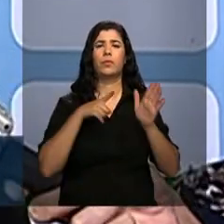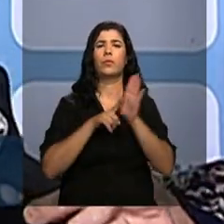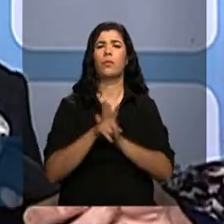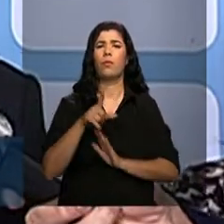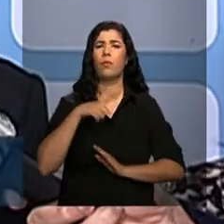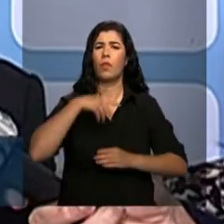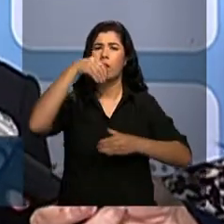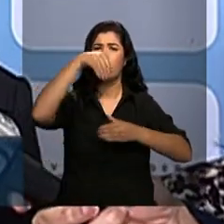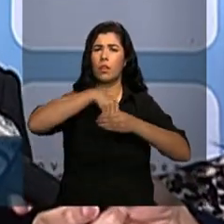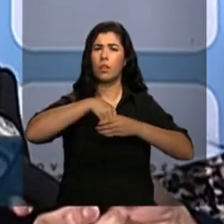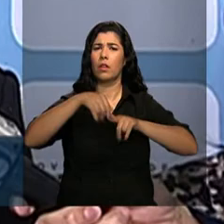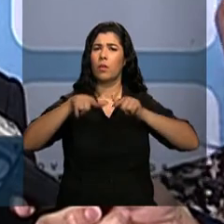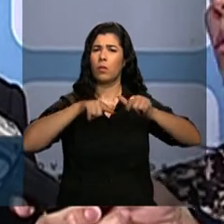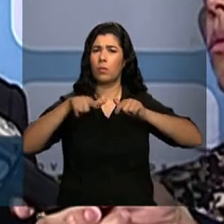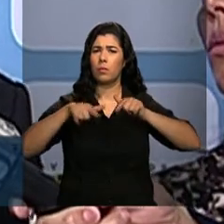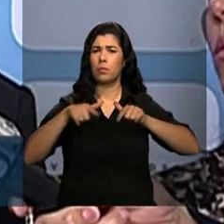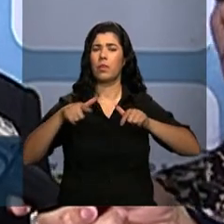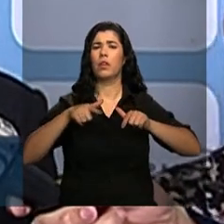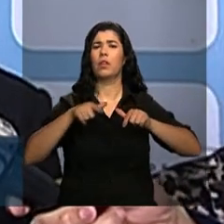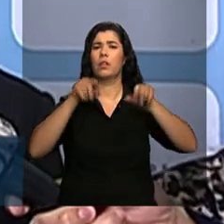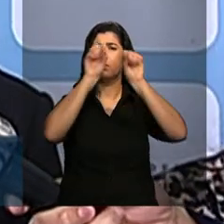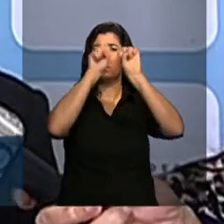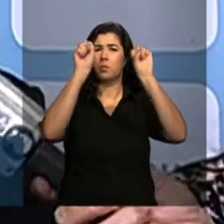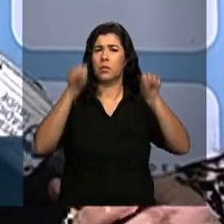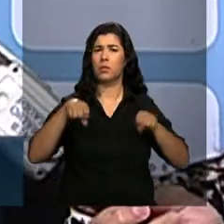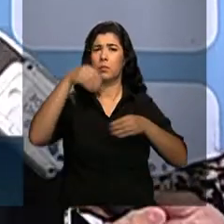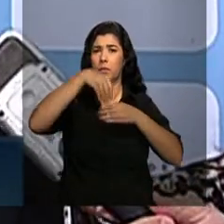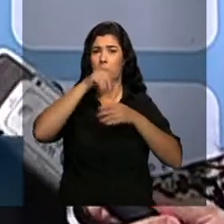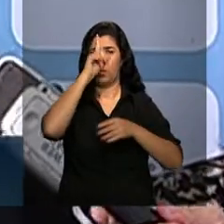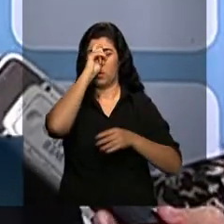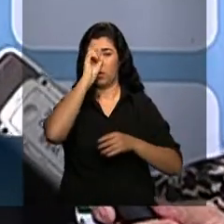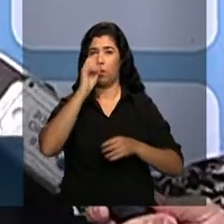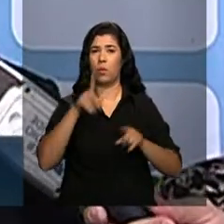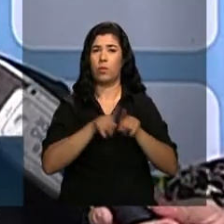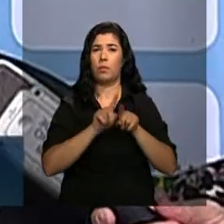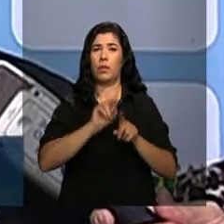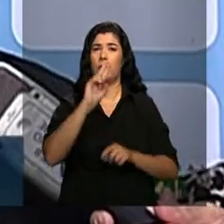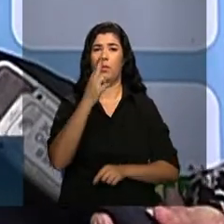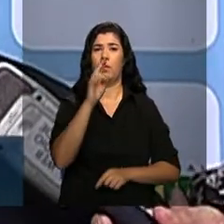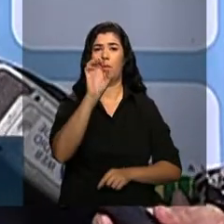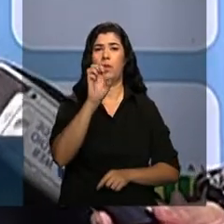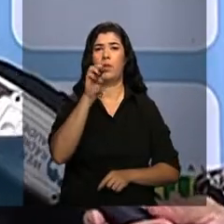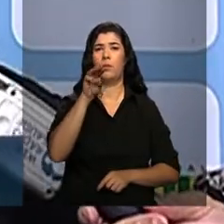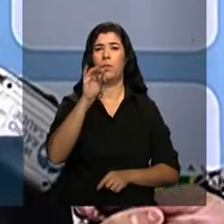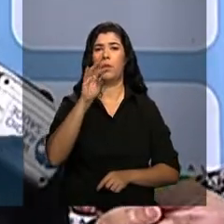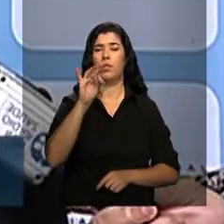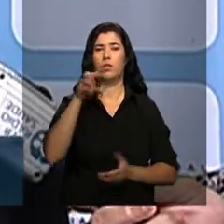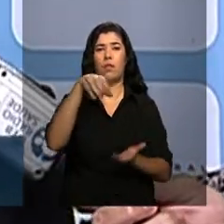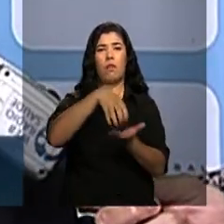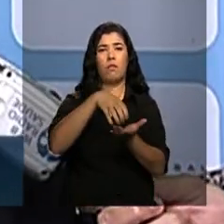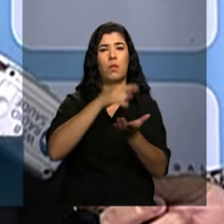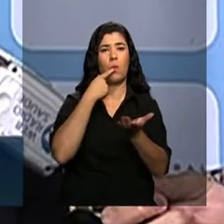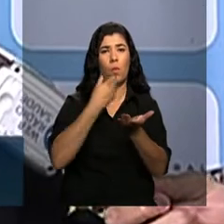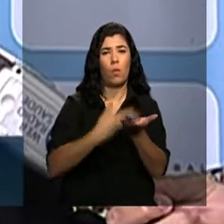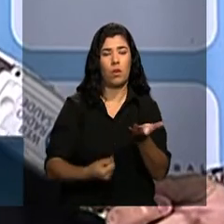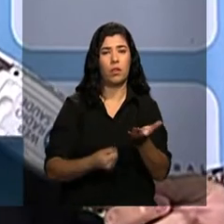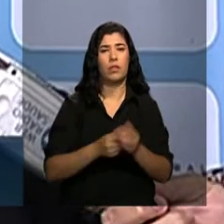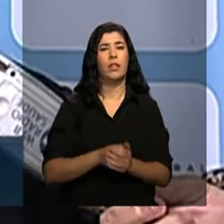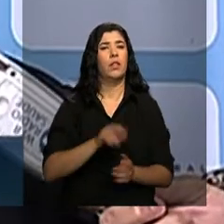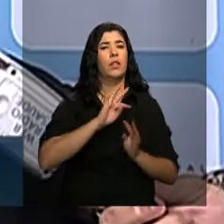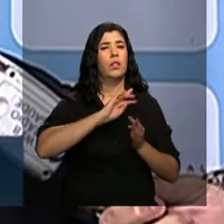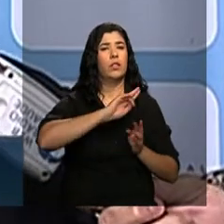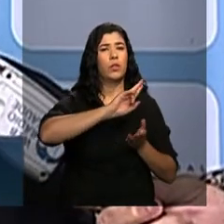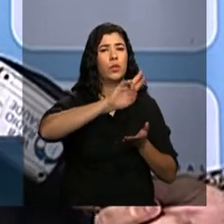nos hospitais ou também nos hemocentros, ministro? Todas as agências que fazem transfusão de sangue,